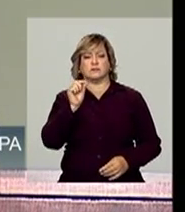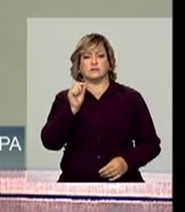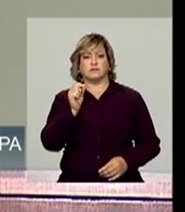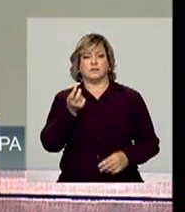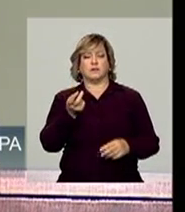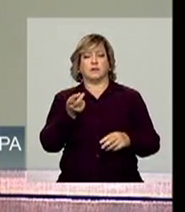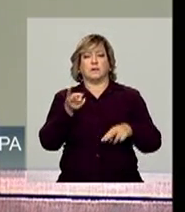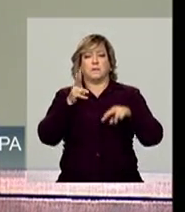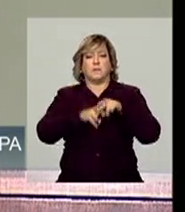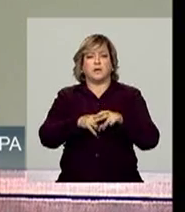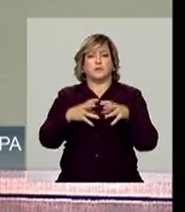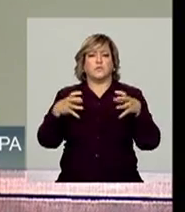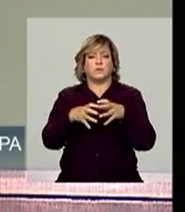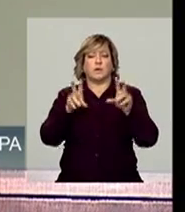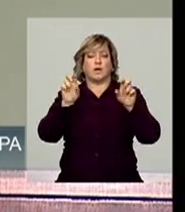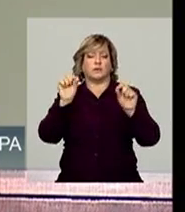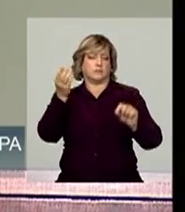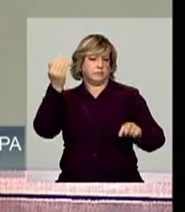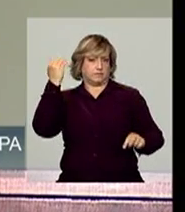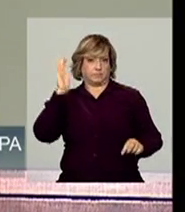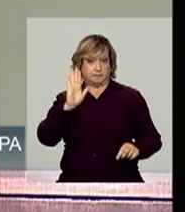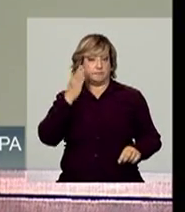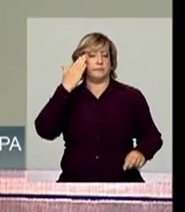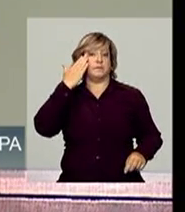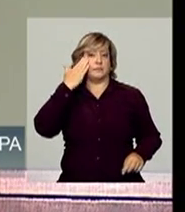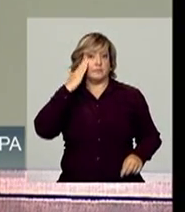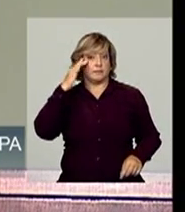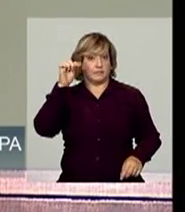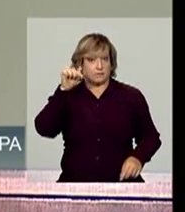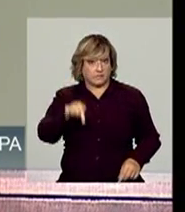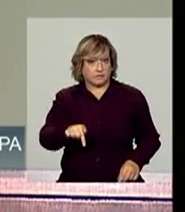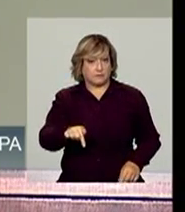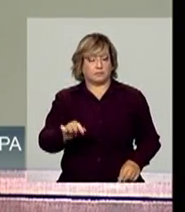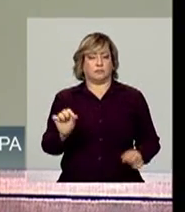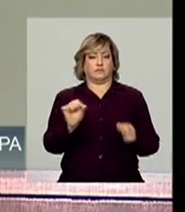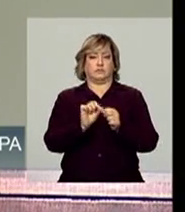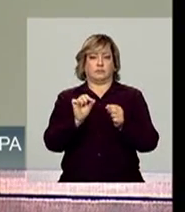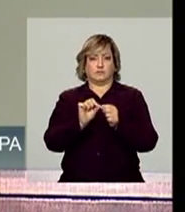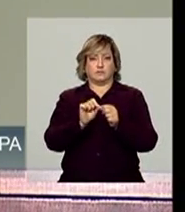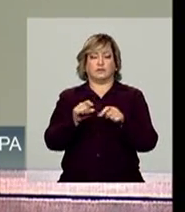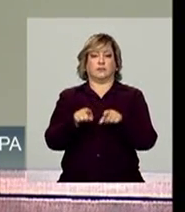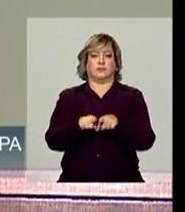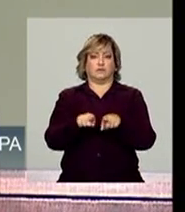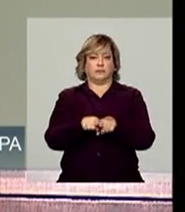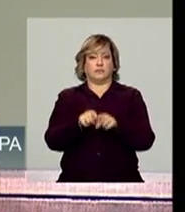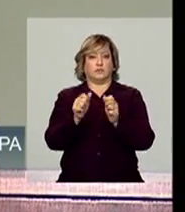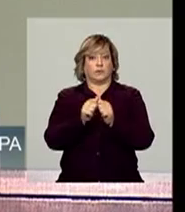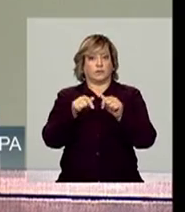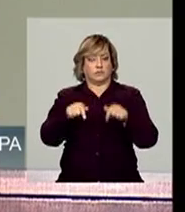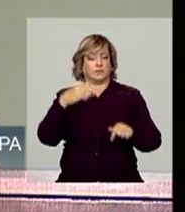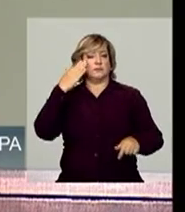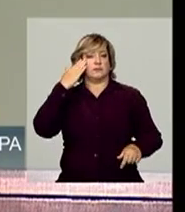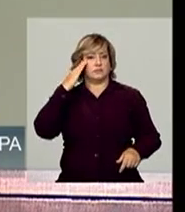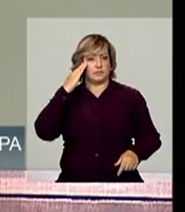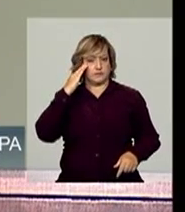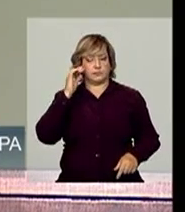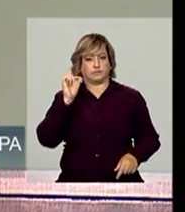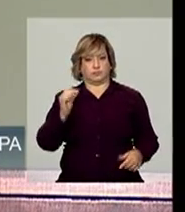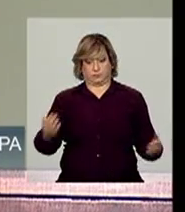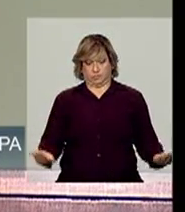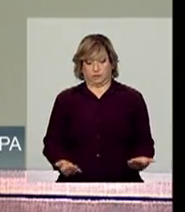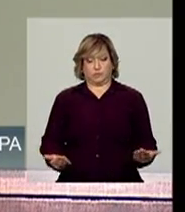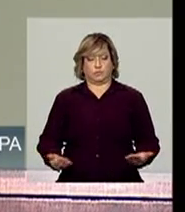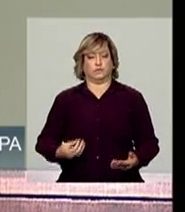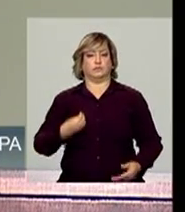ao passado, mas de entendê-lo e construir, com este entendimento, o